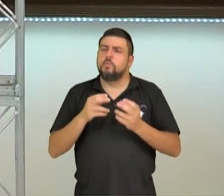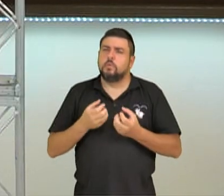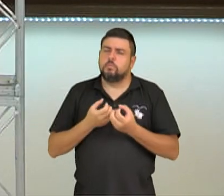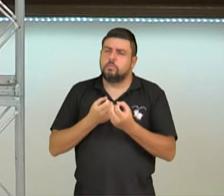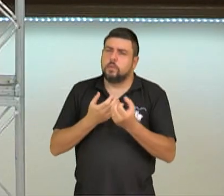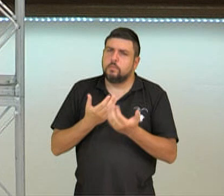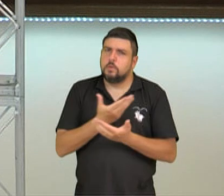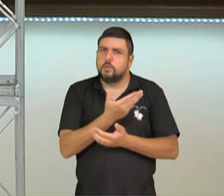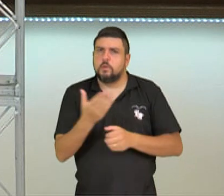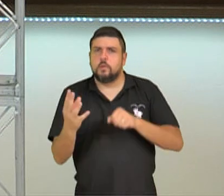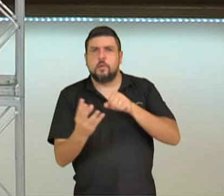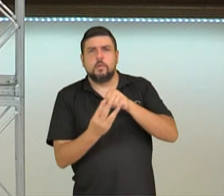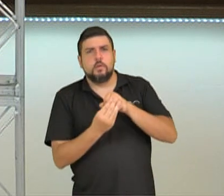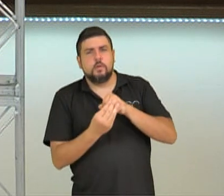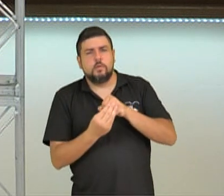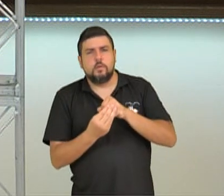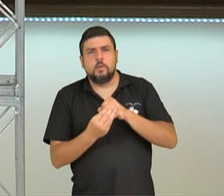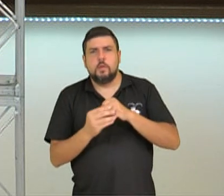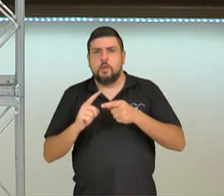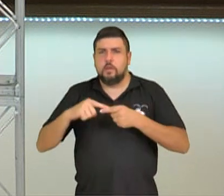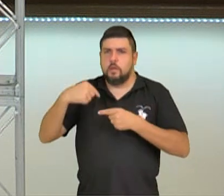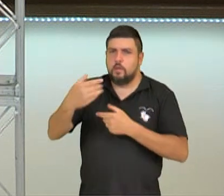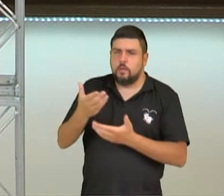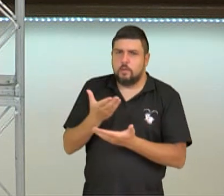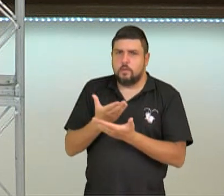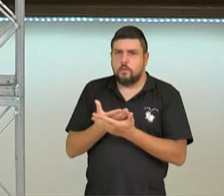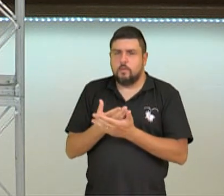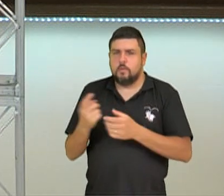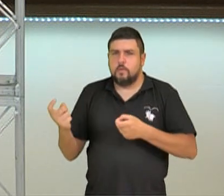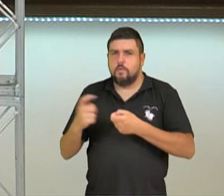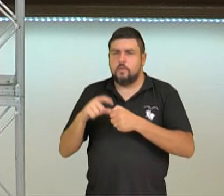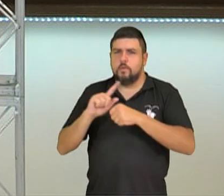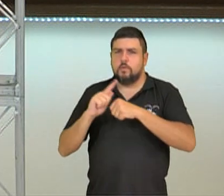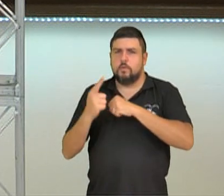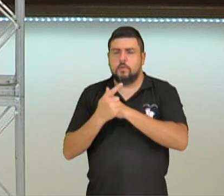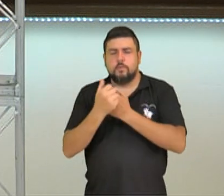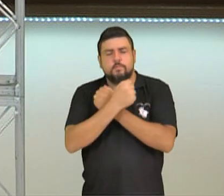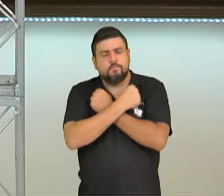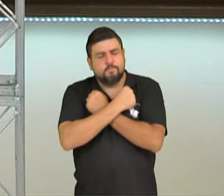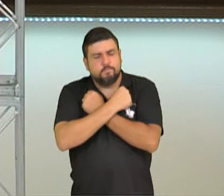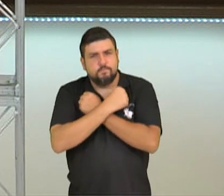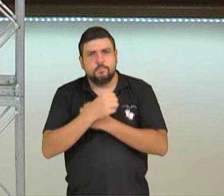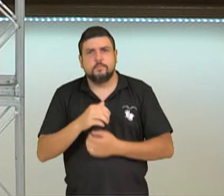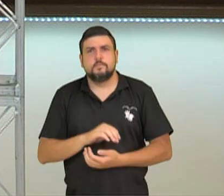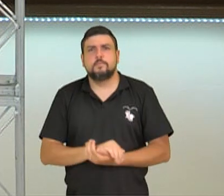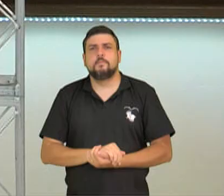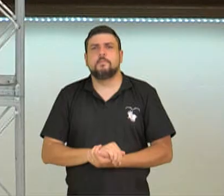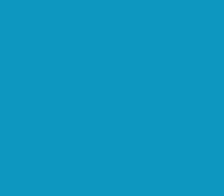contribuído na aula de hoje com vocês. Na aula que vem voltamos com mais geografia. Um abraço a todos e até lá.